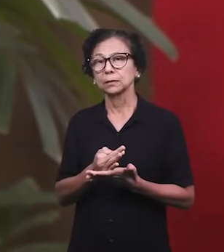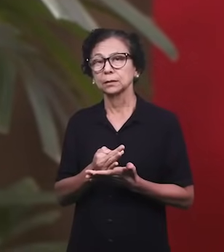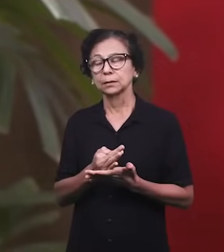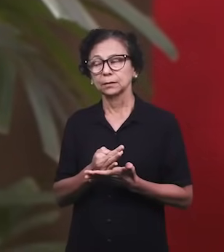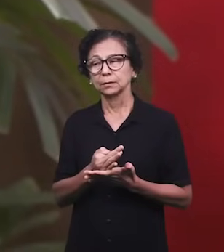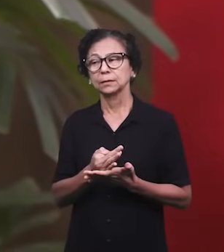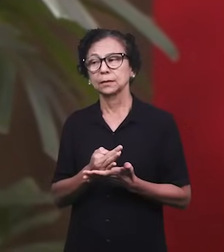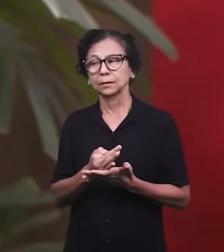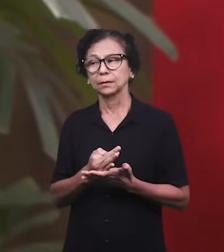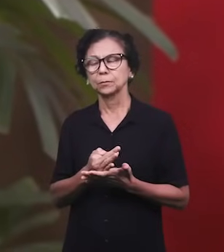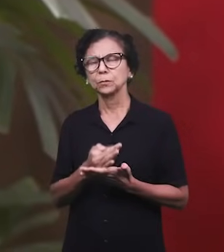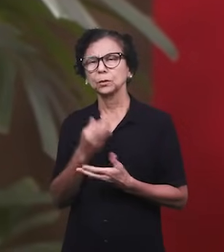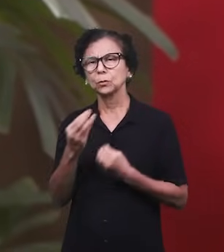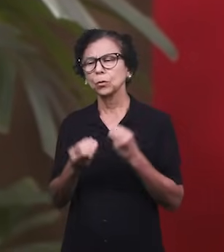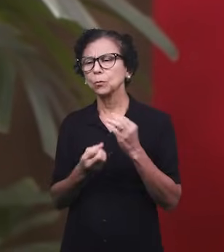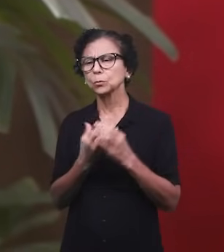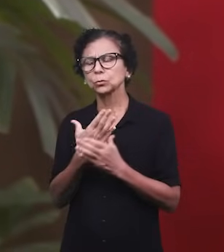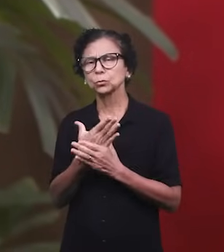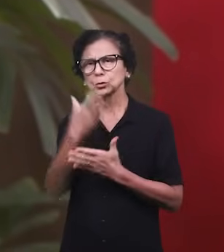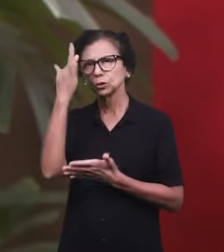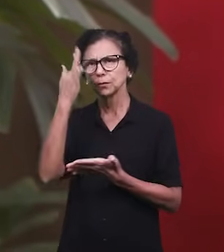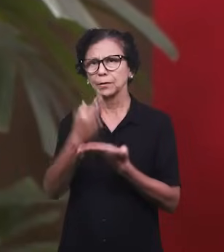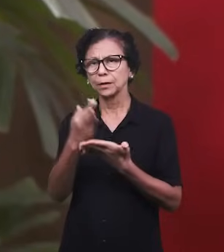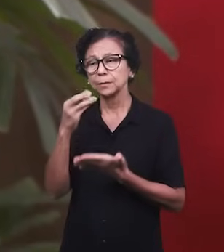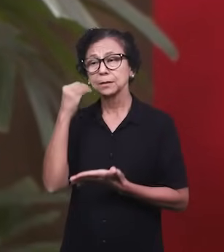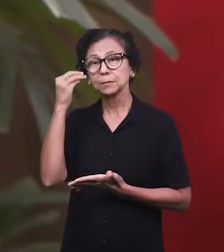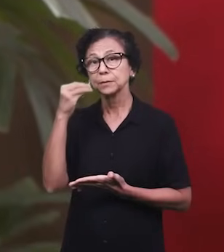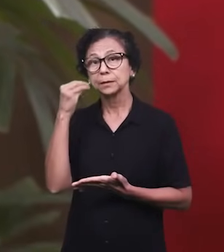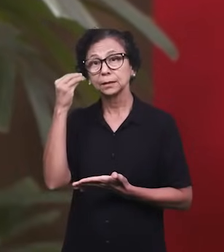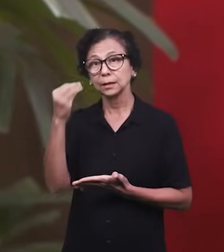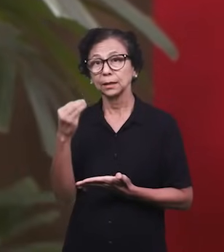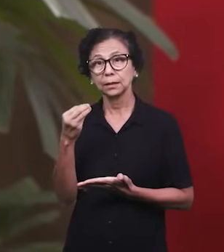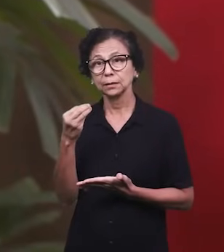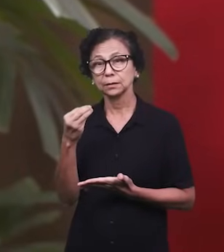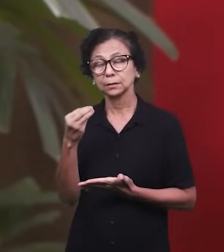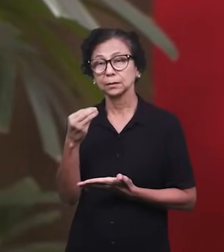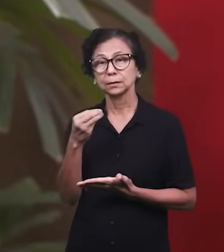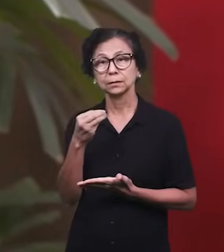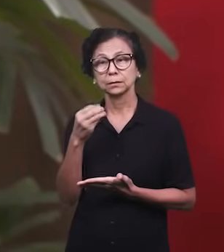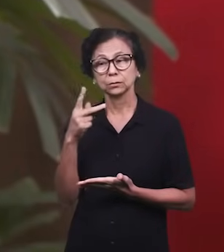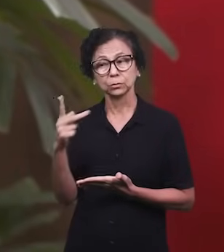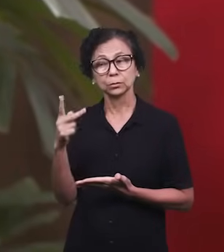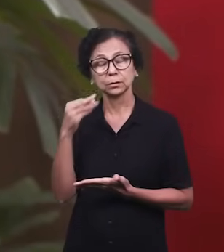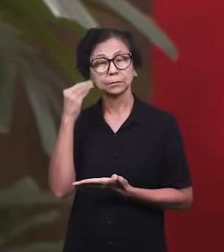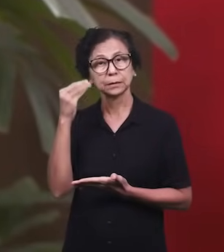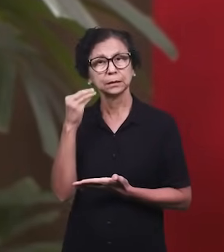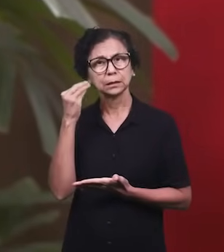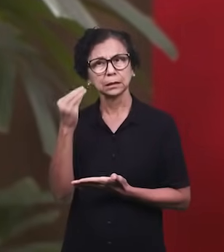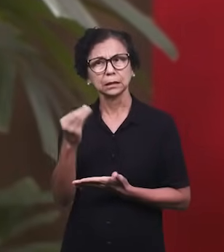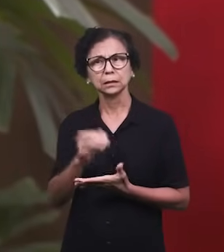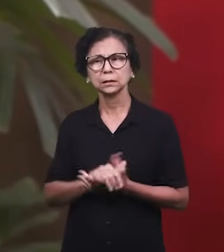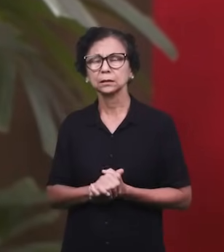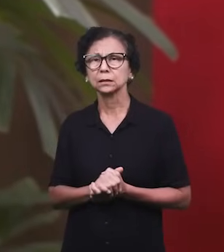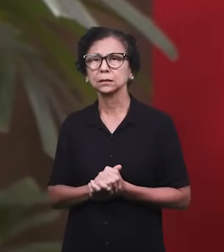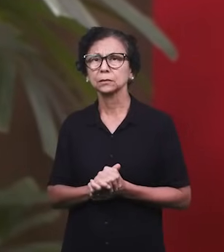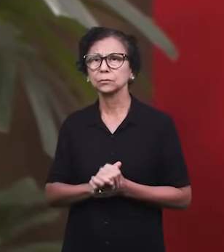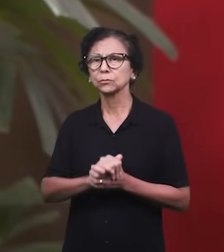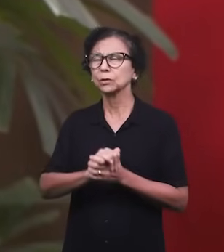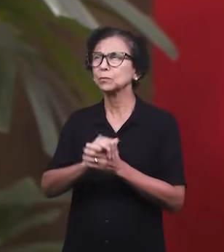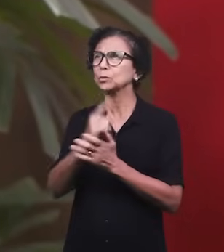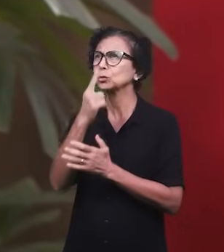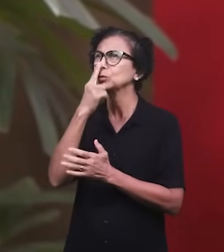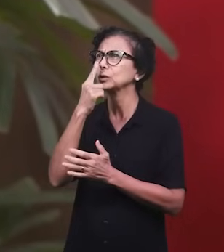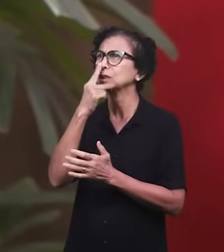produzido na experiência com o Senhor. E a sua experiência foi a experiência da Esther, né? Foi uma experiência muito direta com o